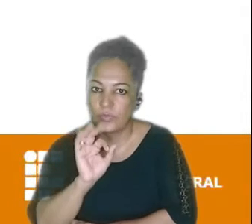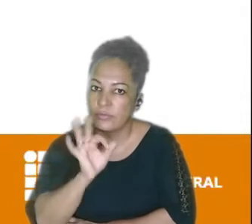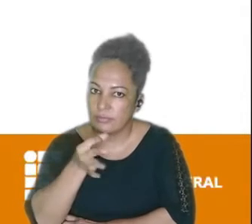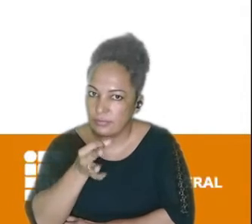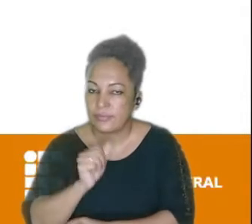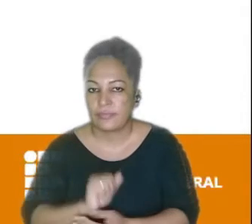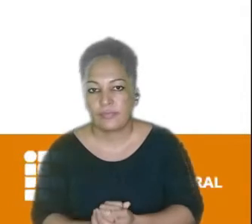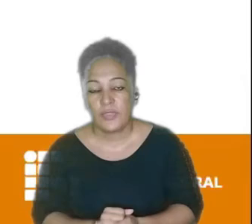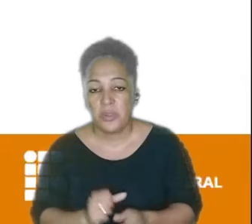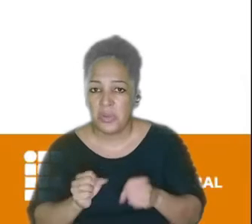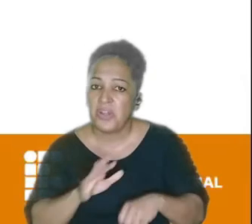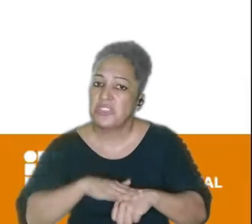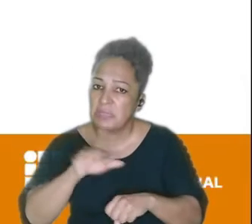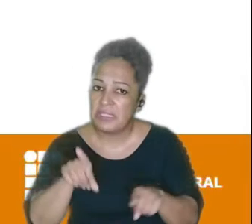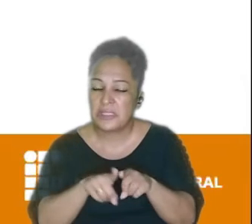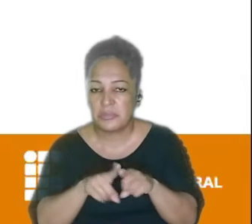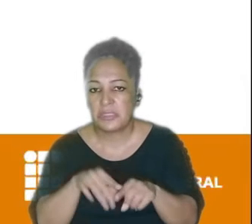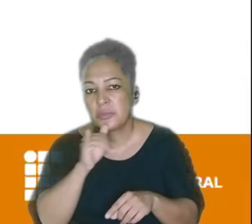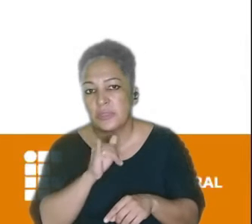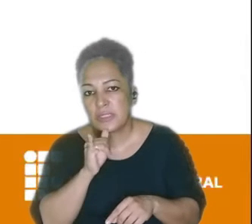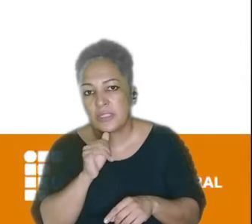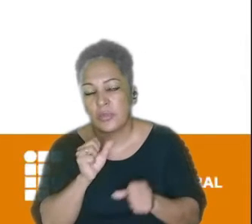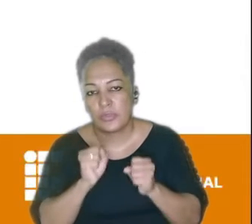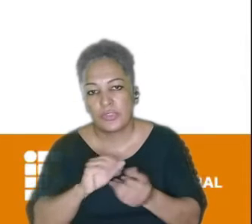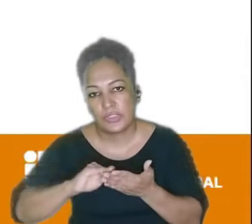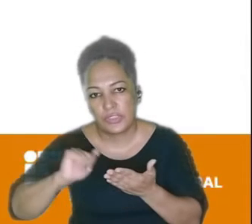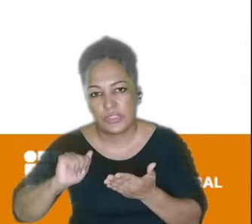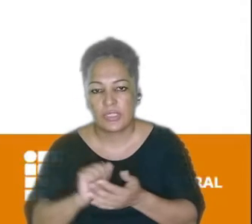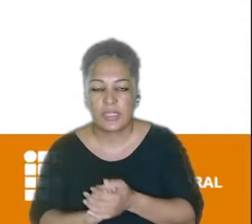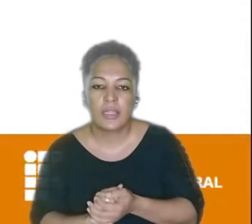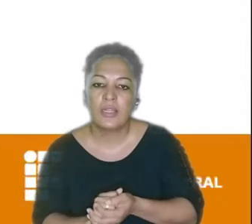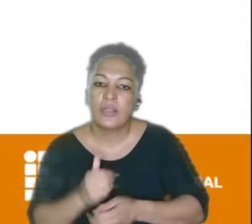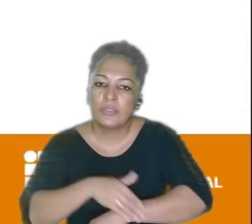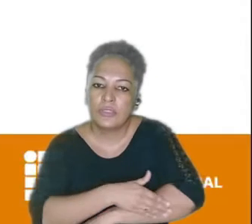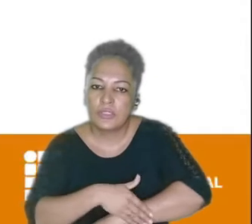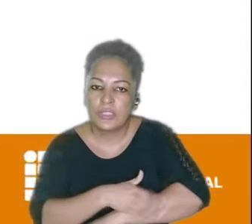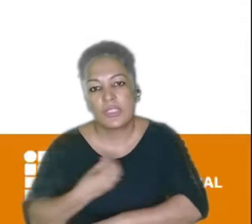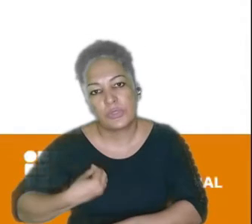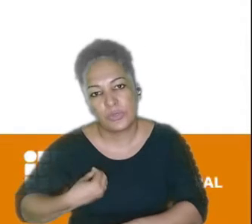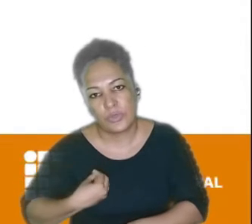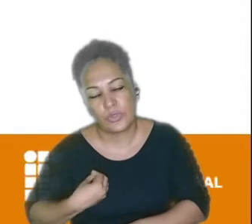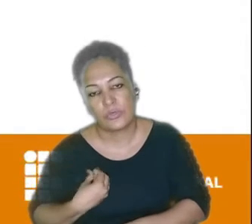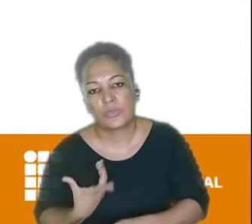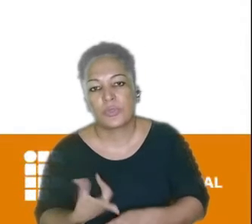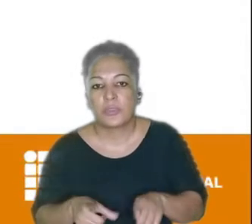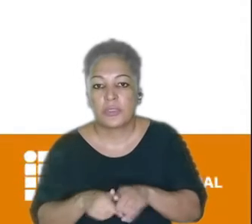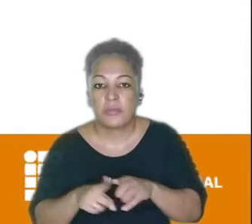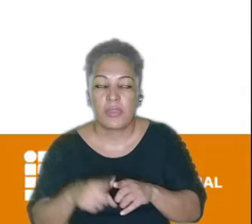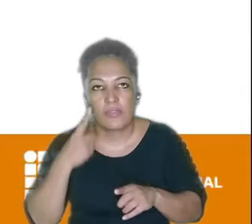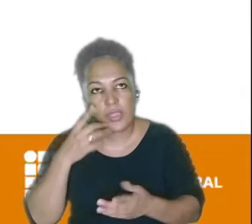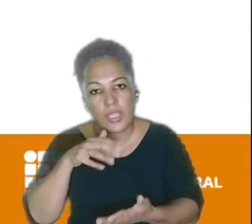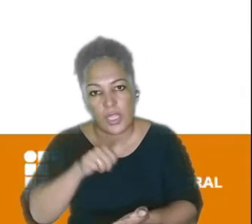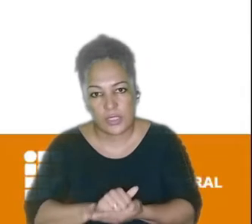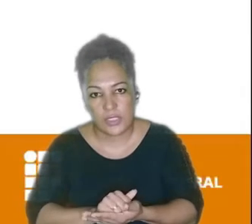mais? Poderia, né? Eu poderia, por exemplo, abstrair aqui a parte de endereço, como eu abstrair,